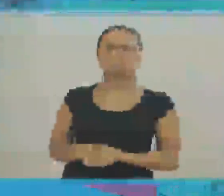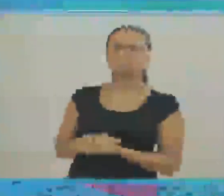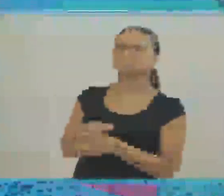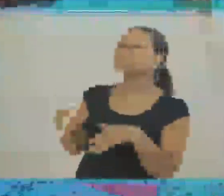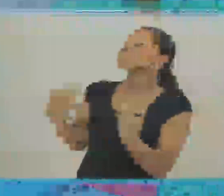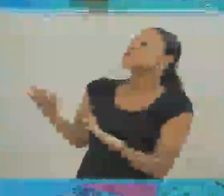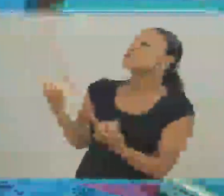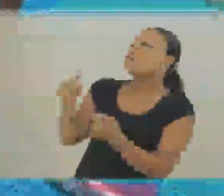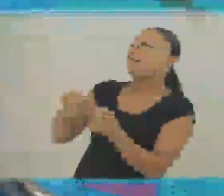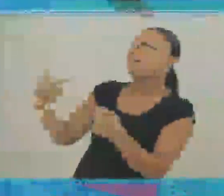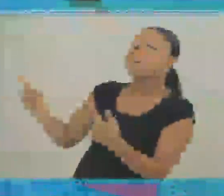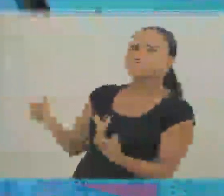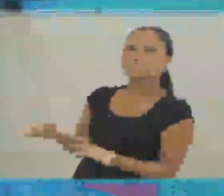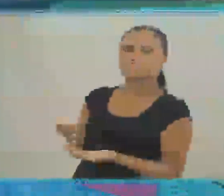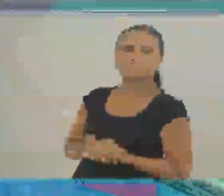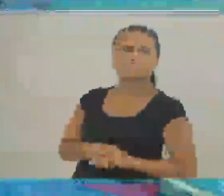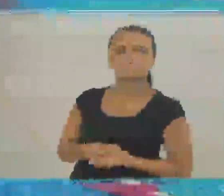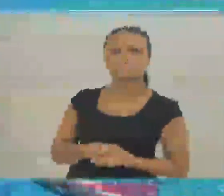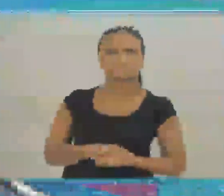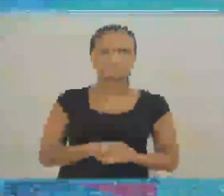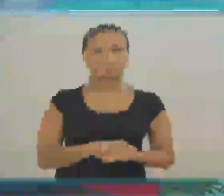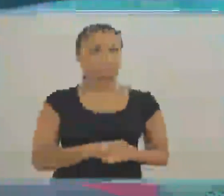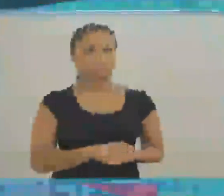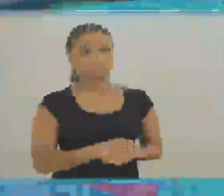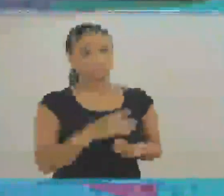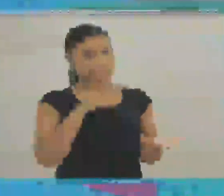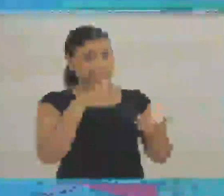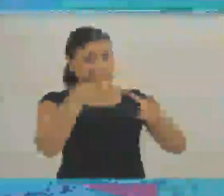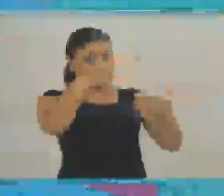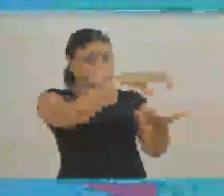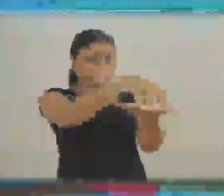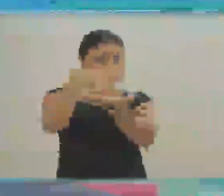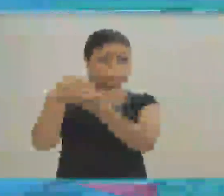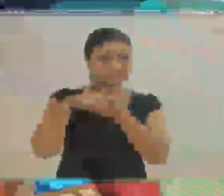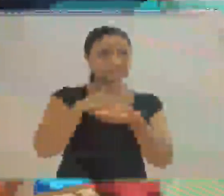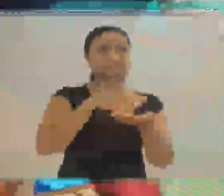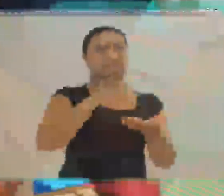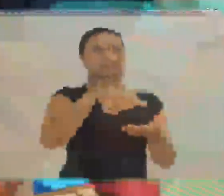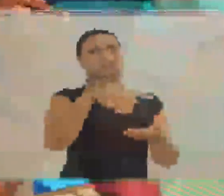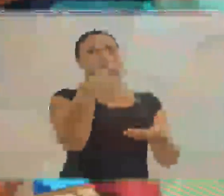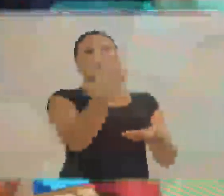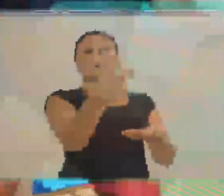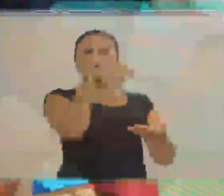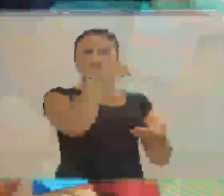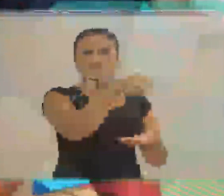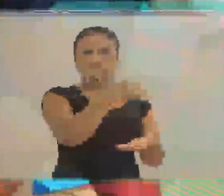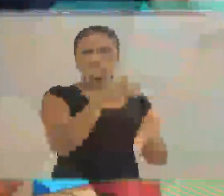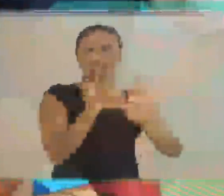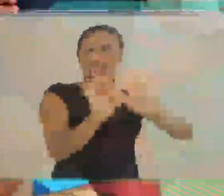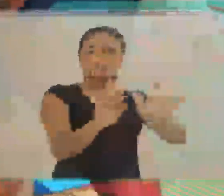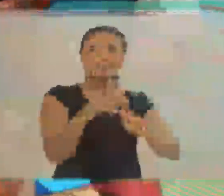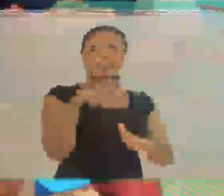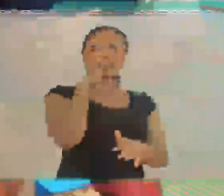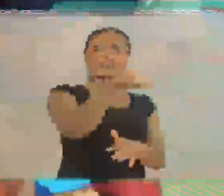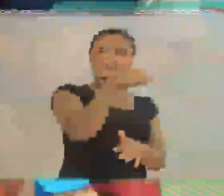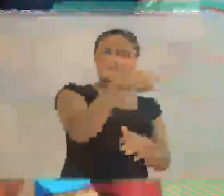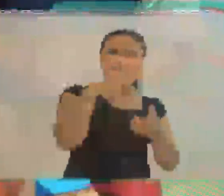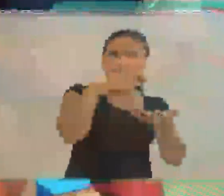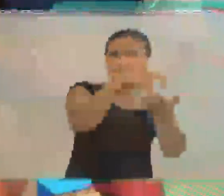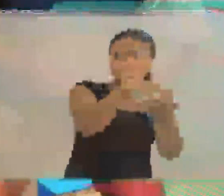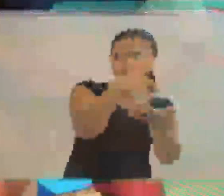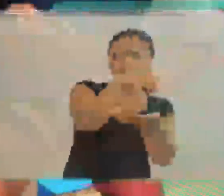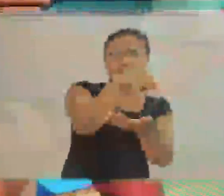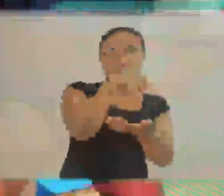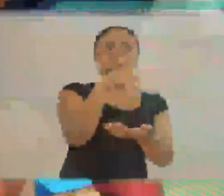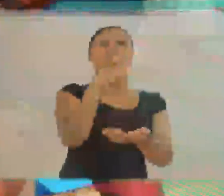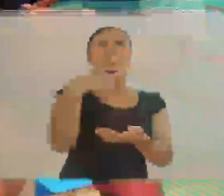classificações internacionais e sempre fiquei na mesma categoria. Qual seria? É a categoria